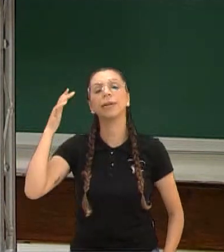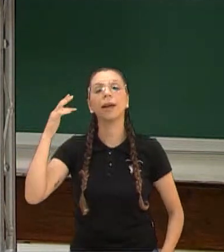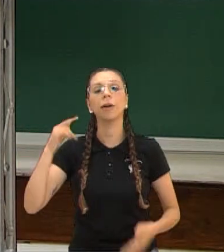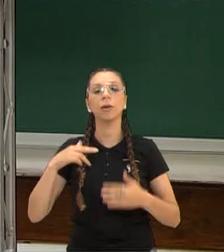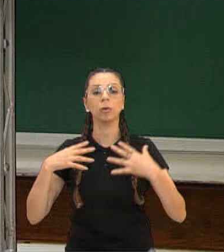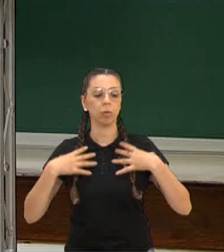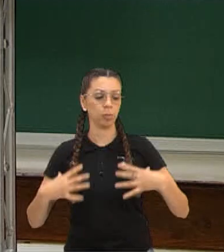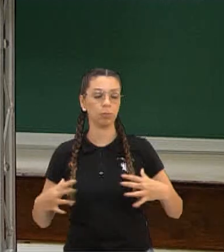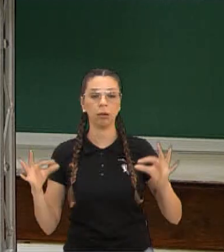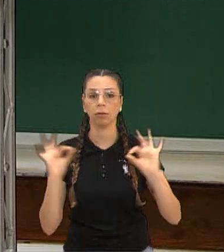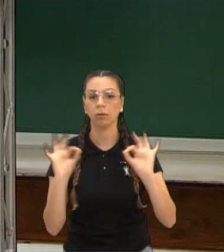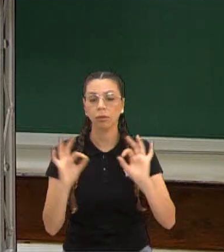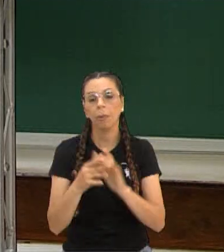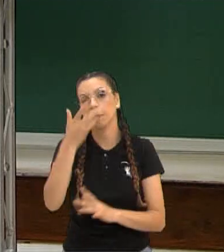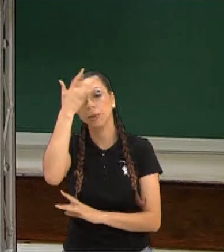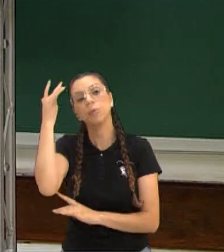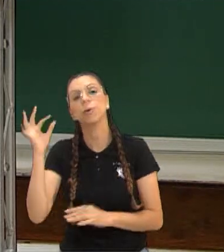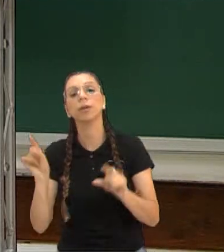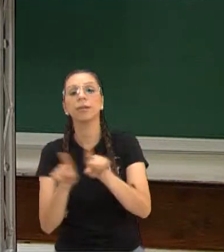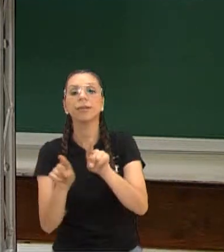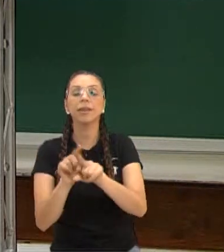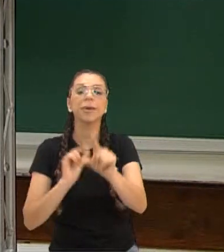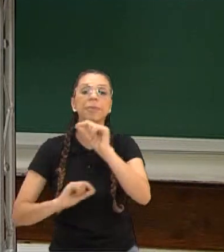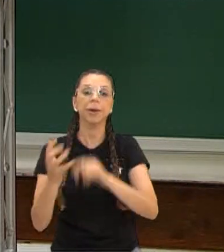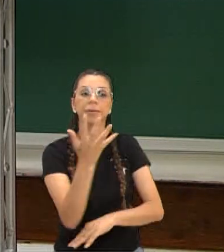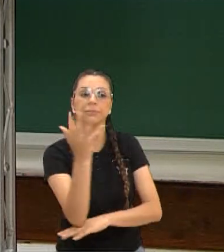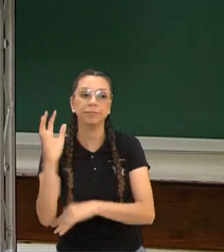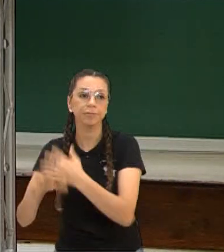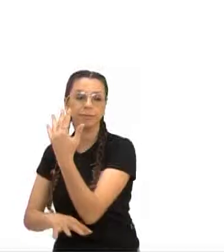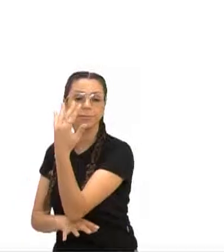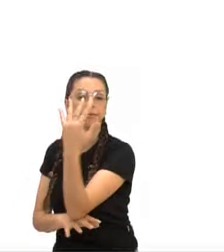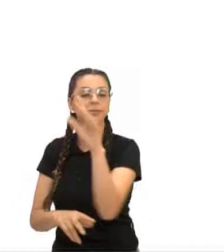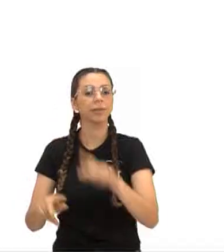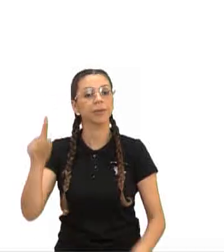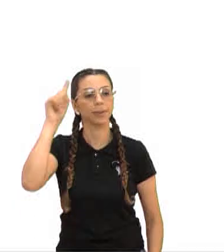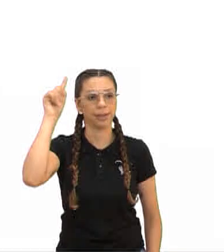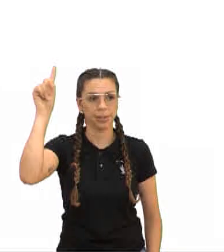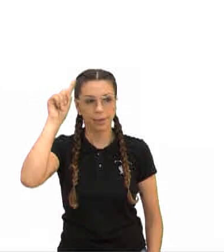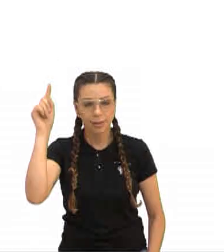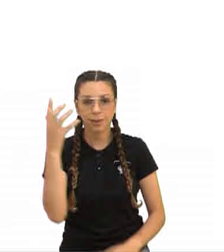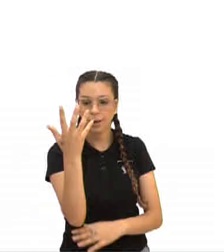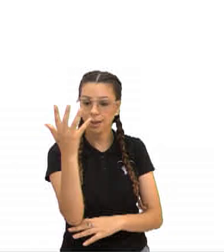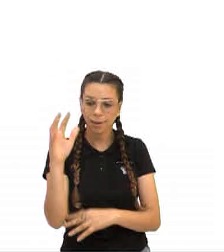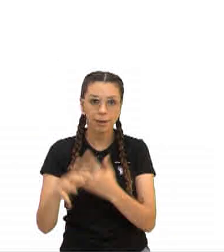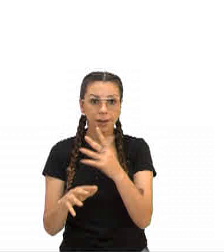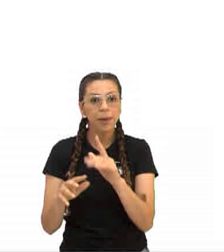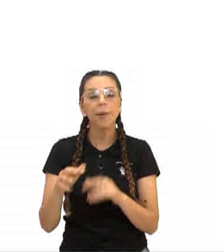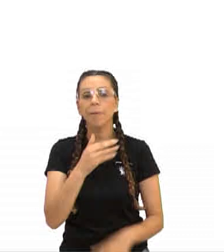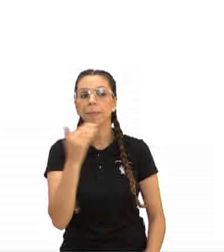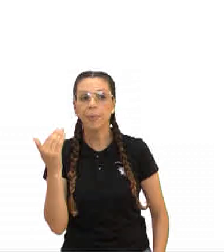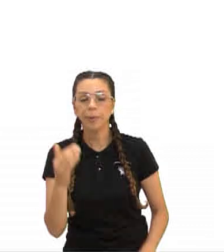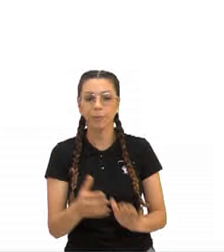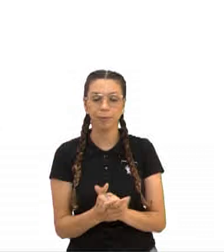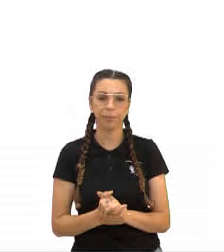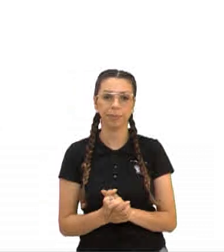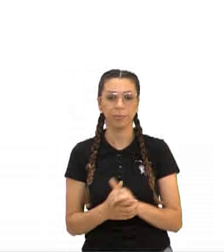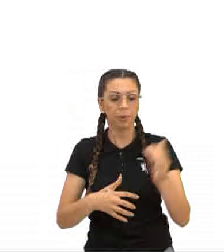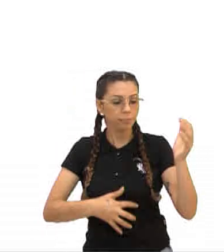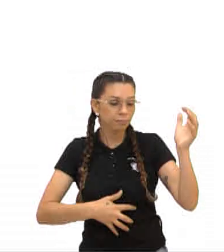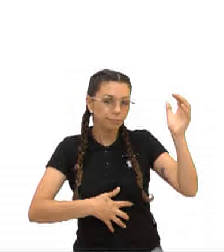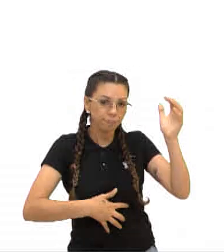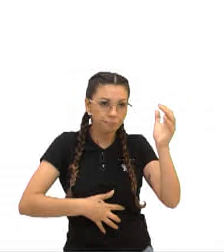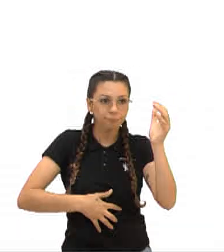personagens do cotidiano, os retratos e as naturezas mortas. Tá? Então a gente tem o Baile de Moulin, de Gallet, né,